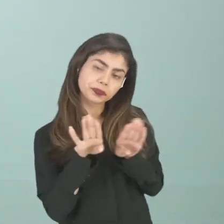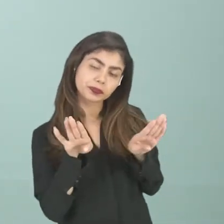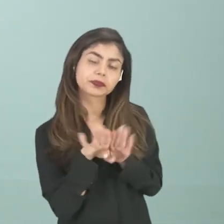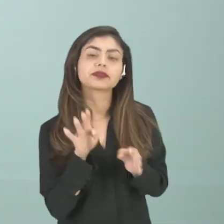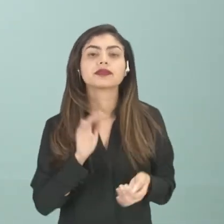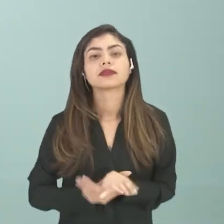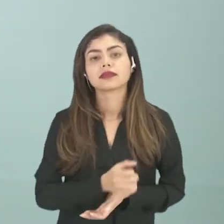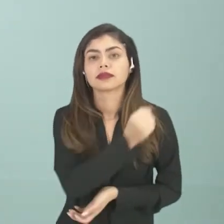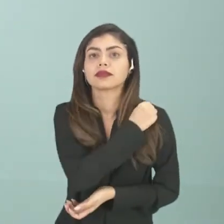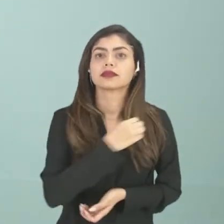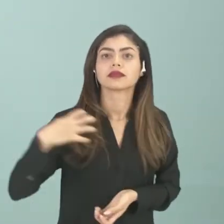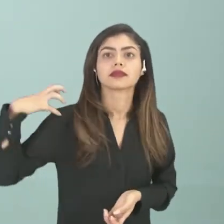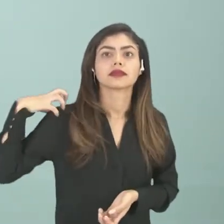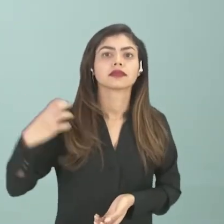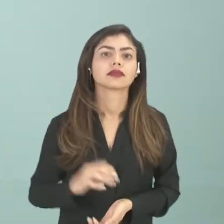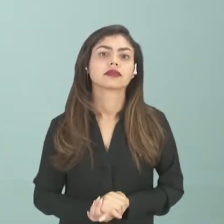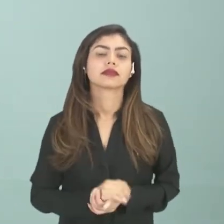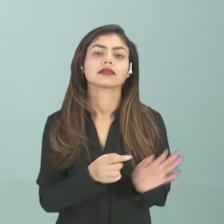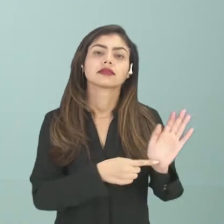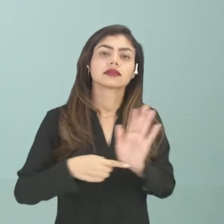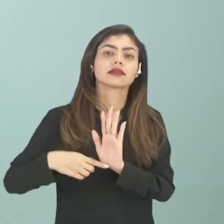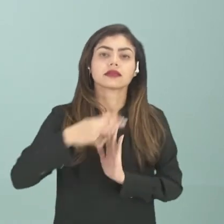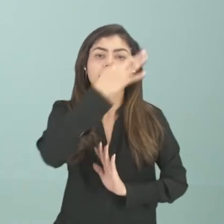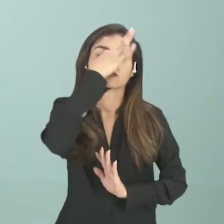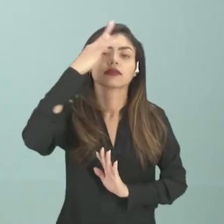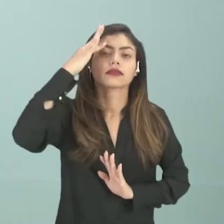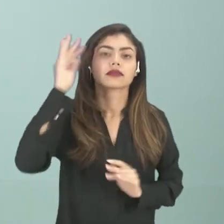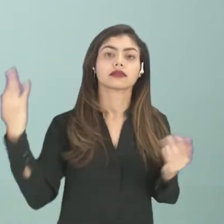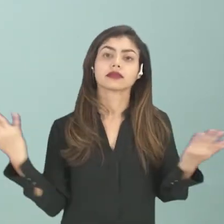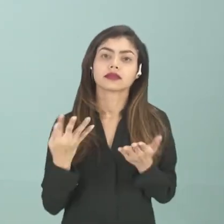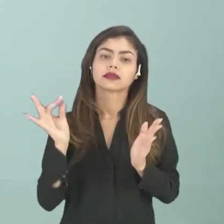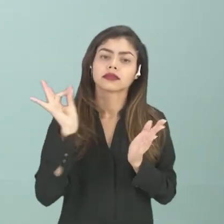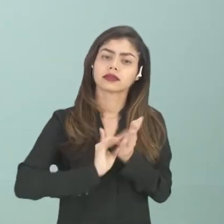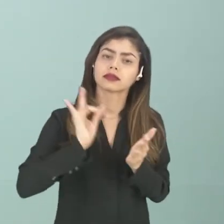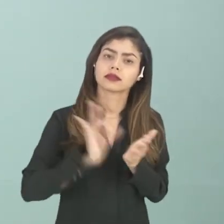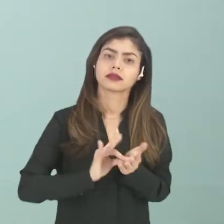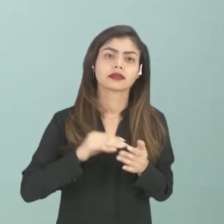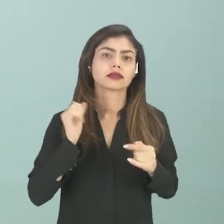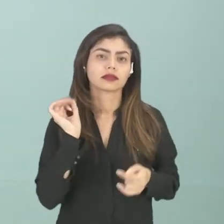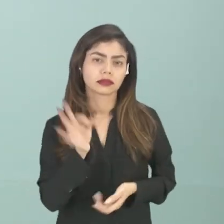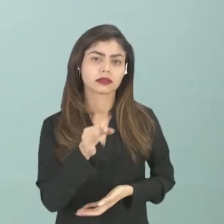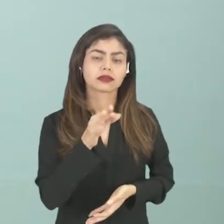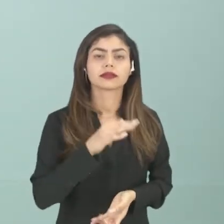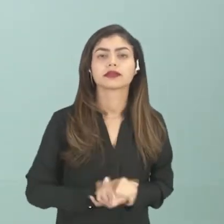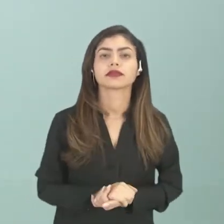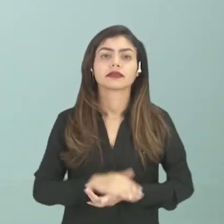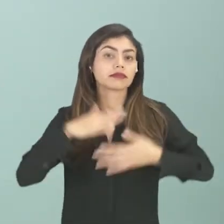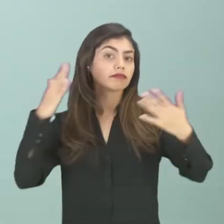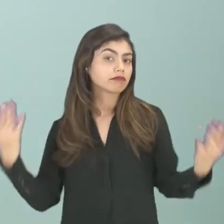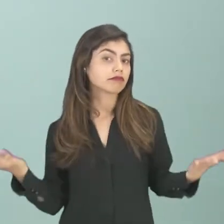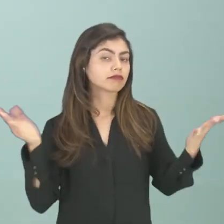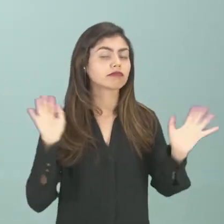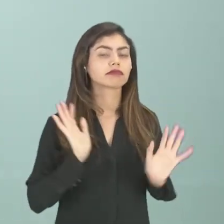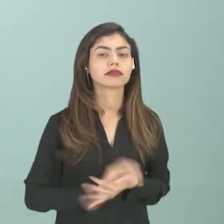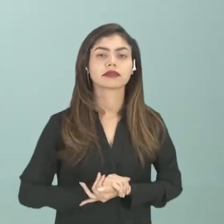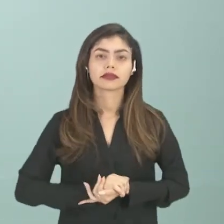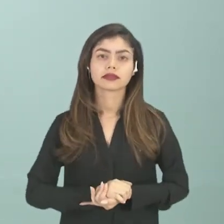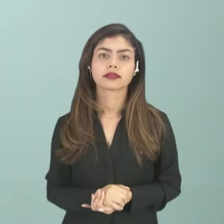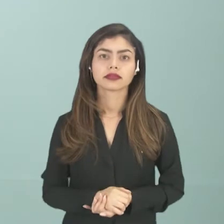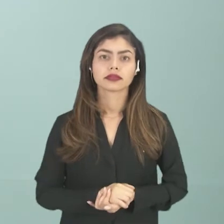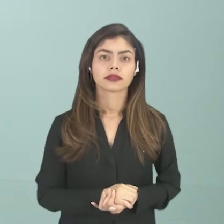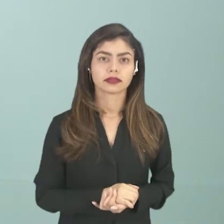Aristóteles também traz, que é um filósofo mais realista, certo? Então, eu